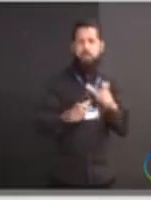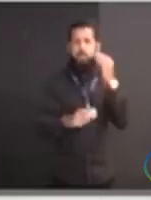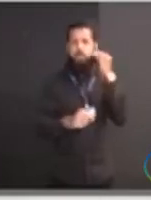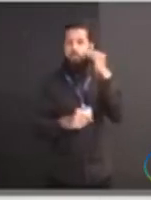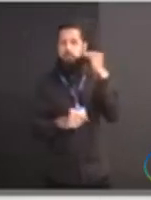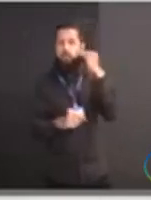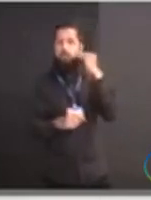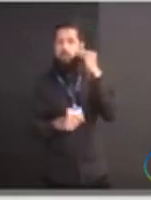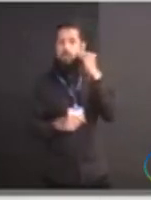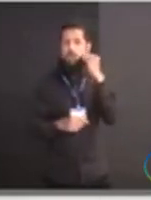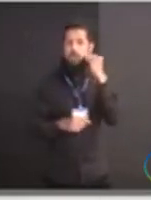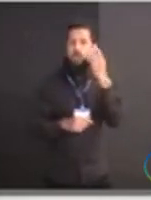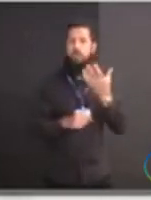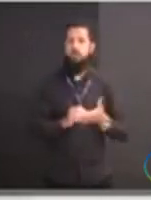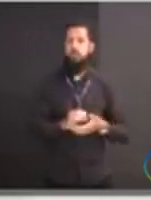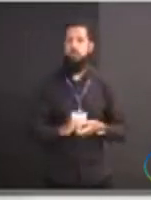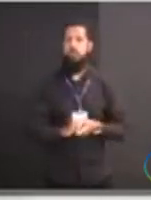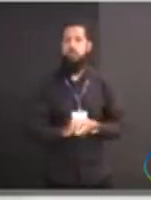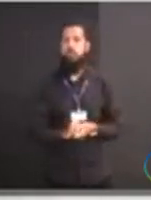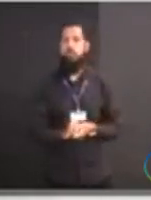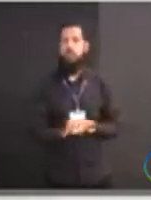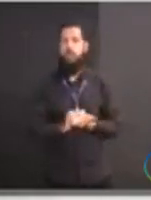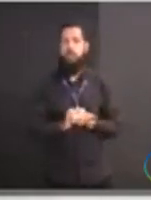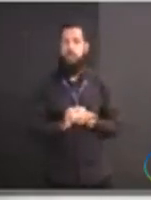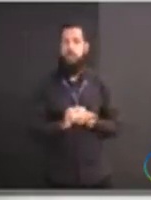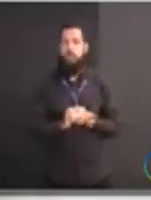psicológica no campo da humanidade,